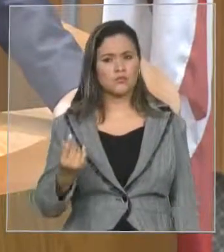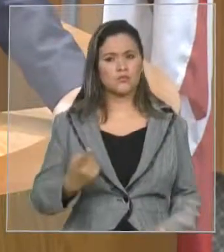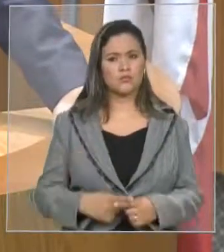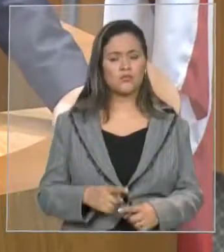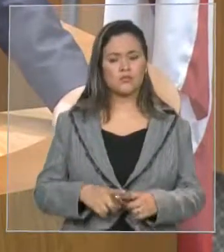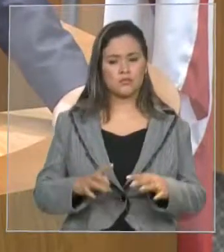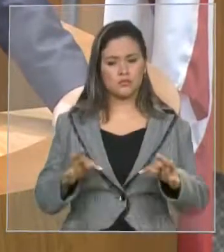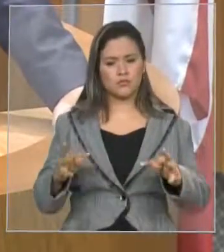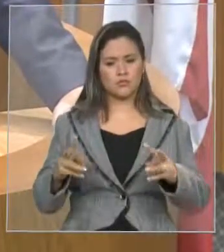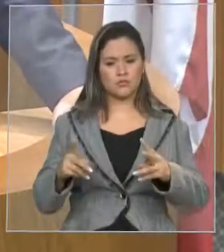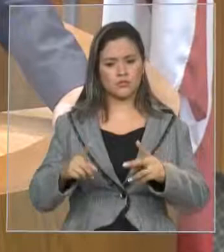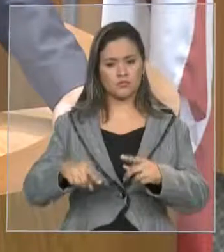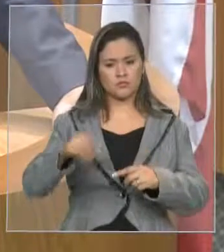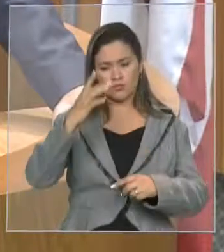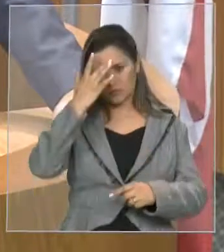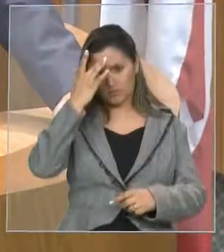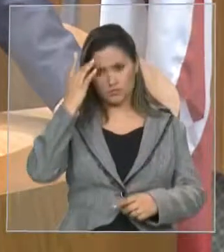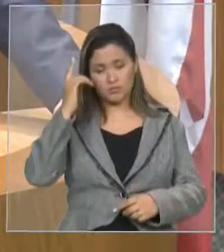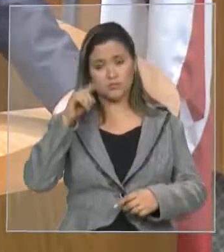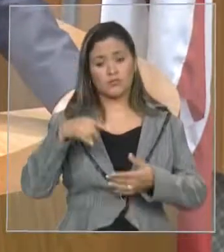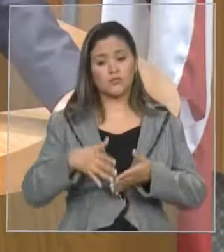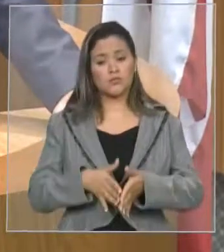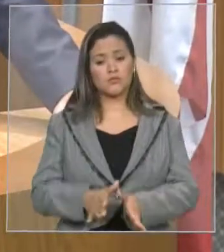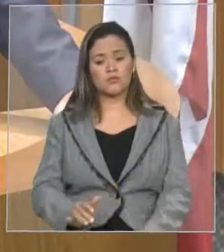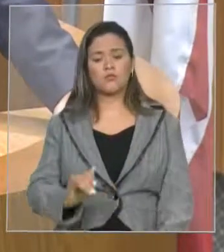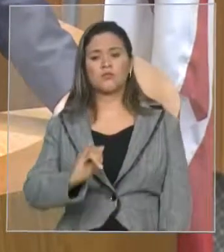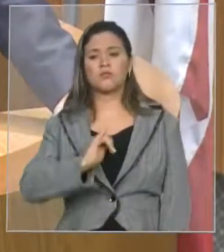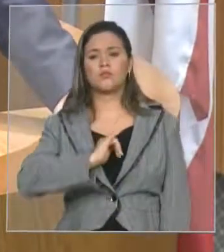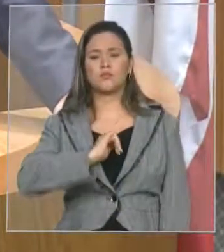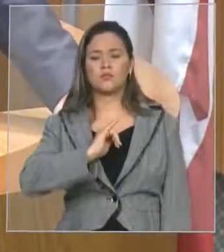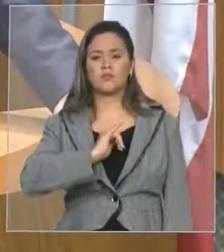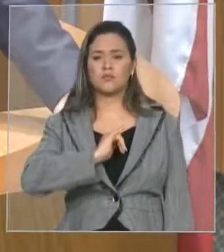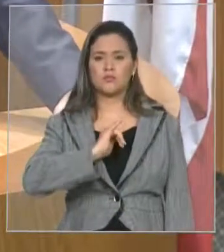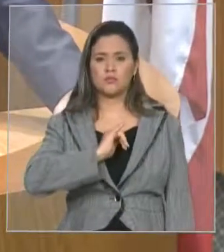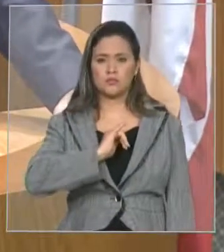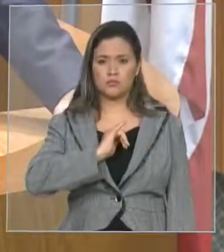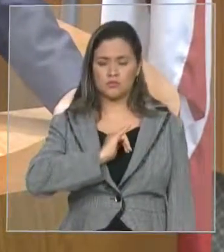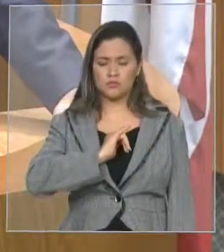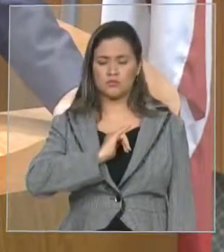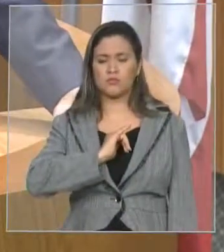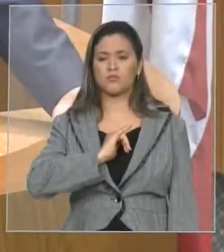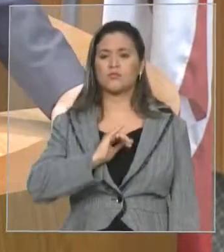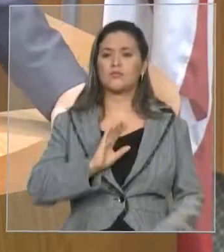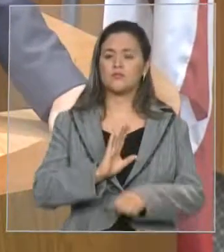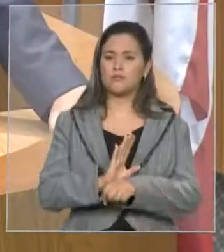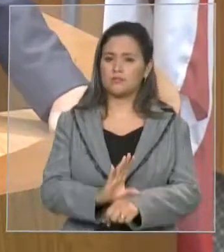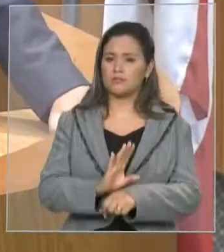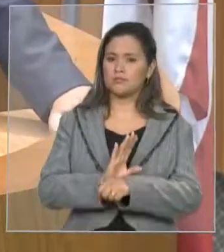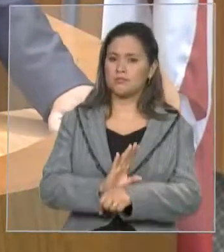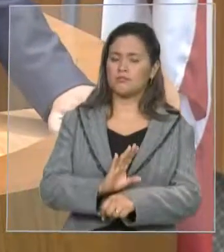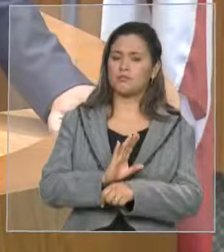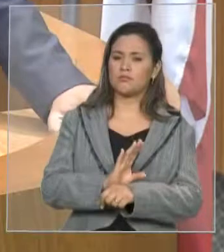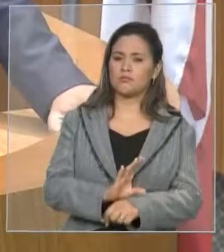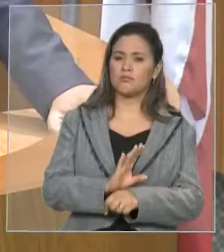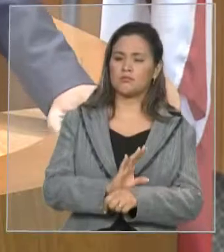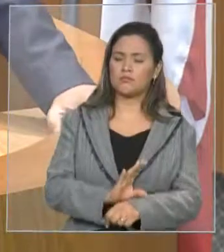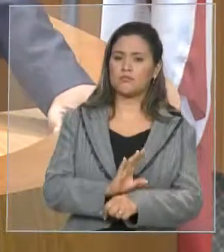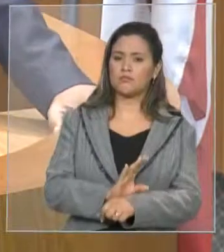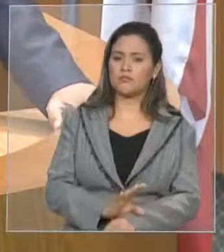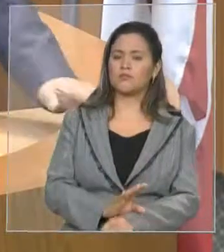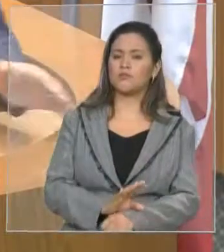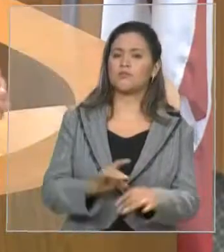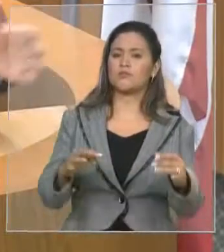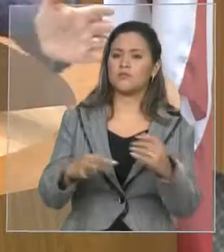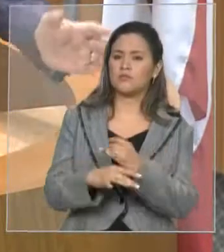de Imperatriz. São todas pessoas que contribuem com a nossa cidade de Imperatriz, com a nossa região